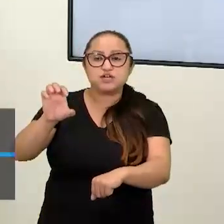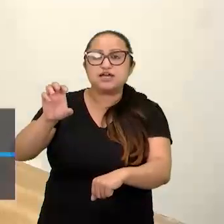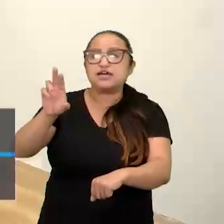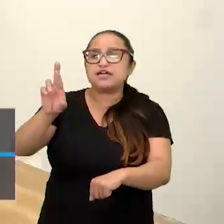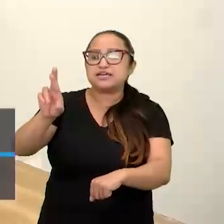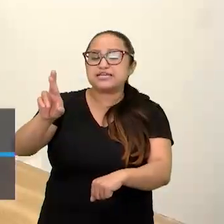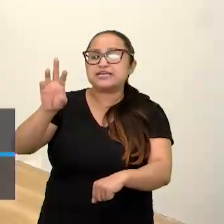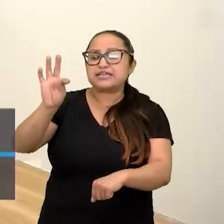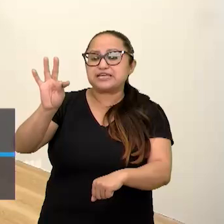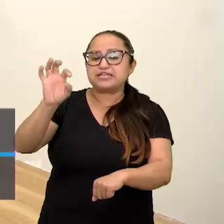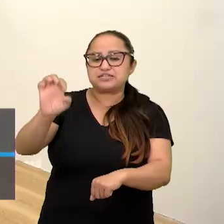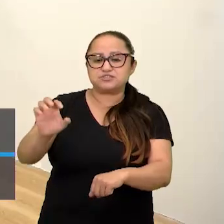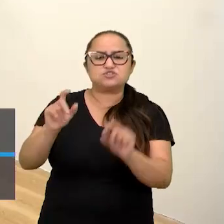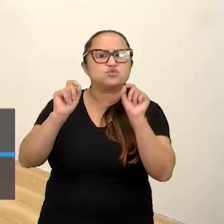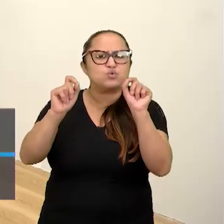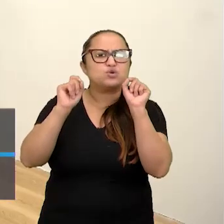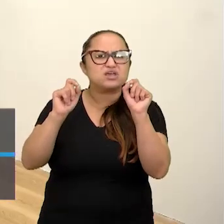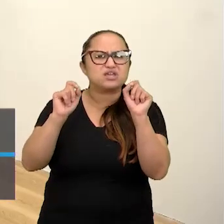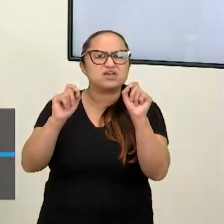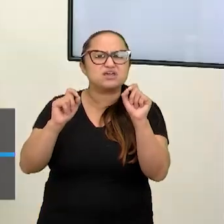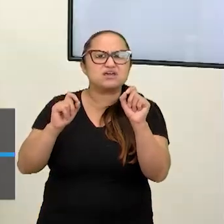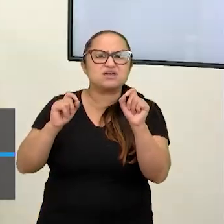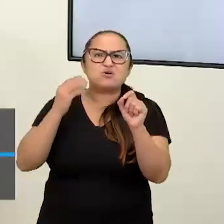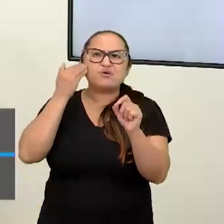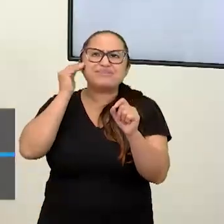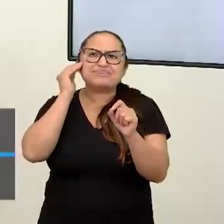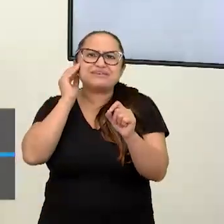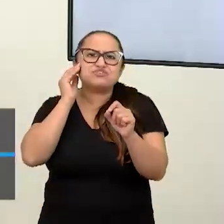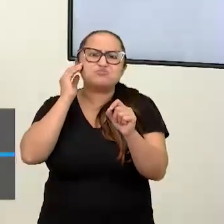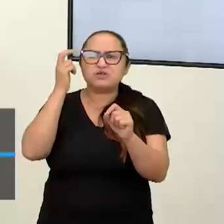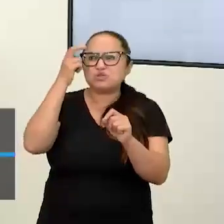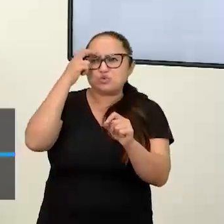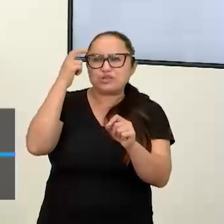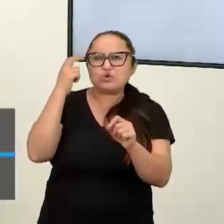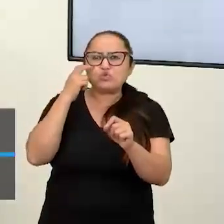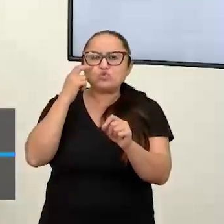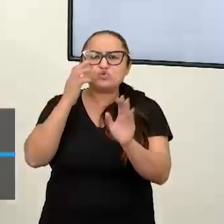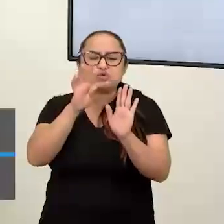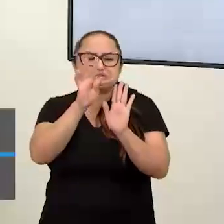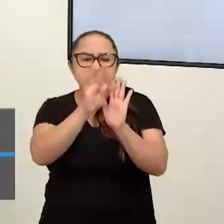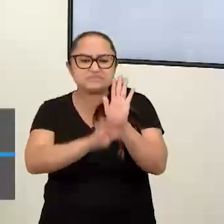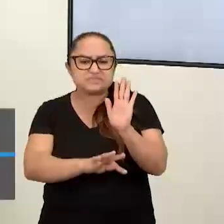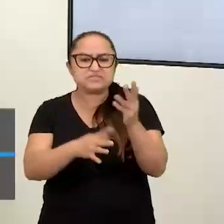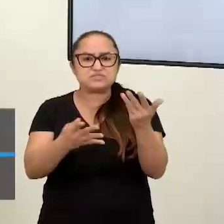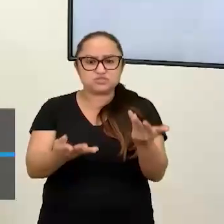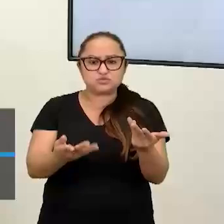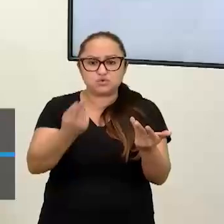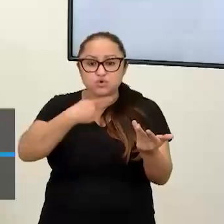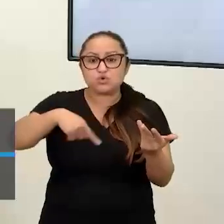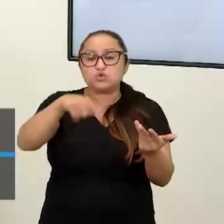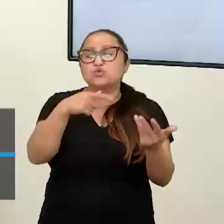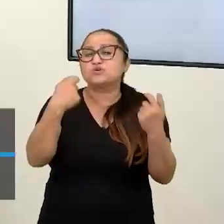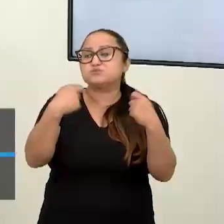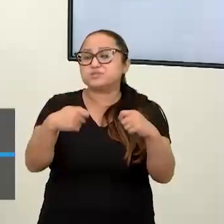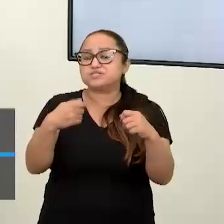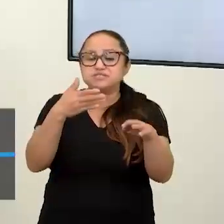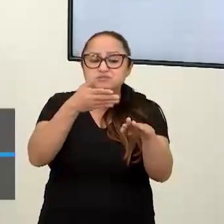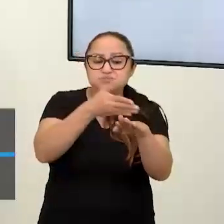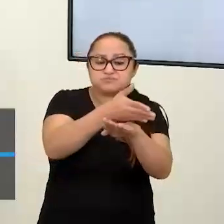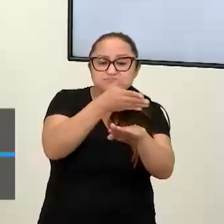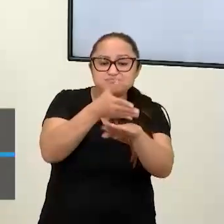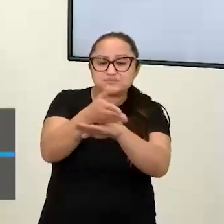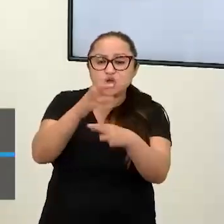a interpretação das culturas, sobre o entendimento da cultura como um texto, né, que nós precisamos nos inserir